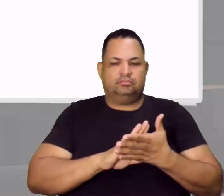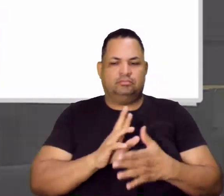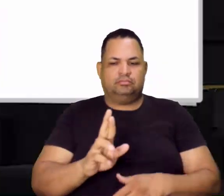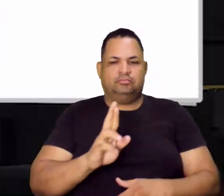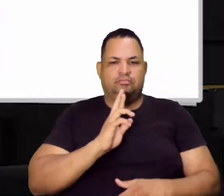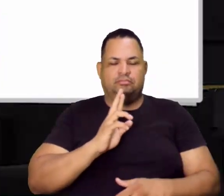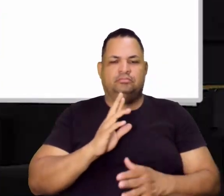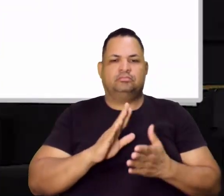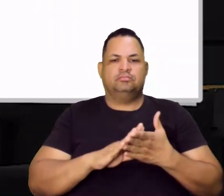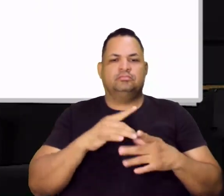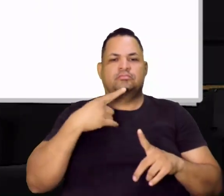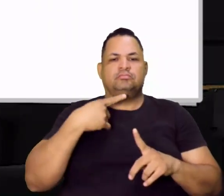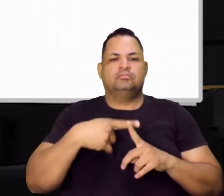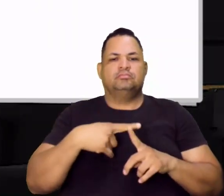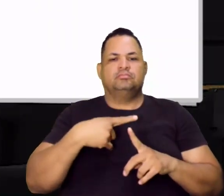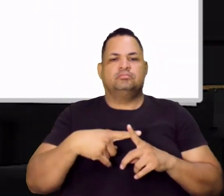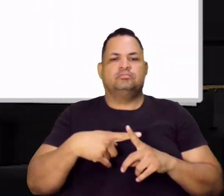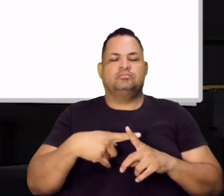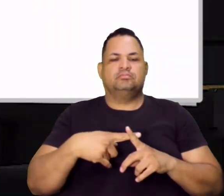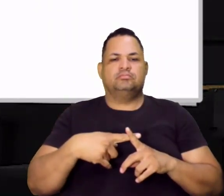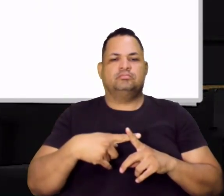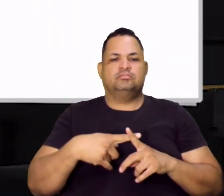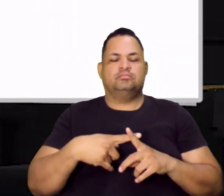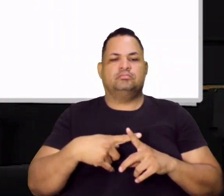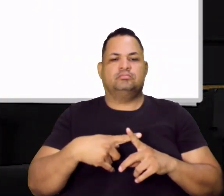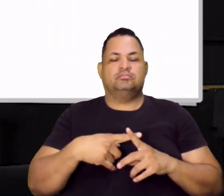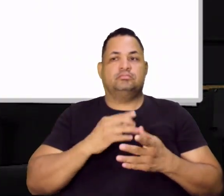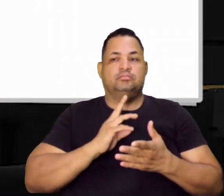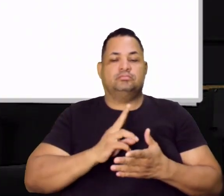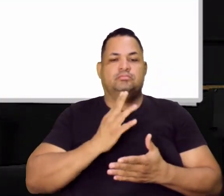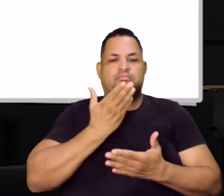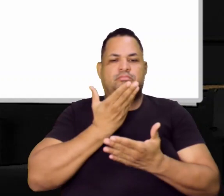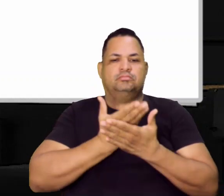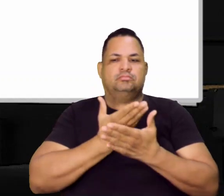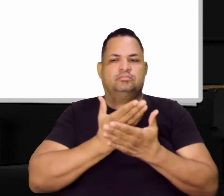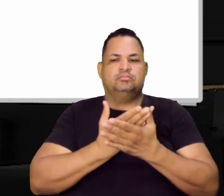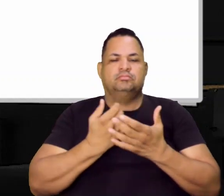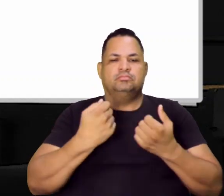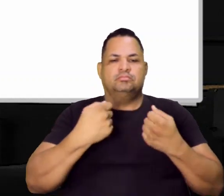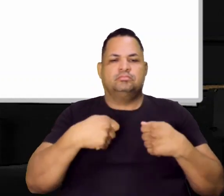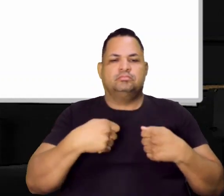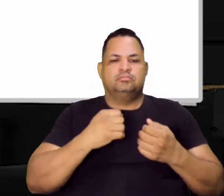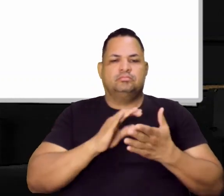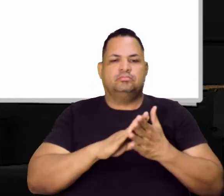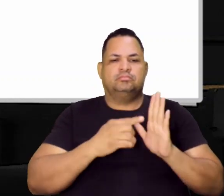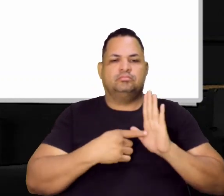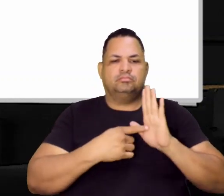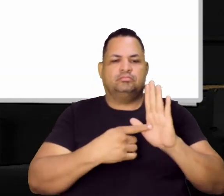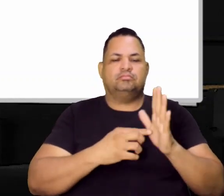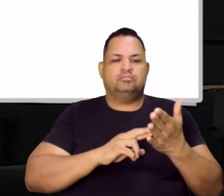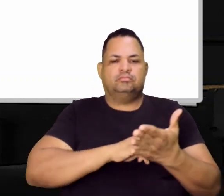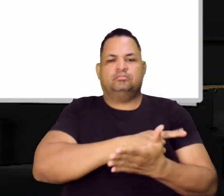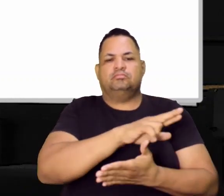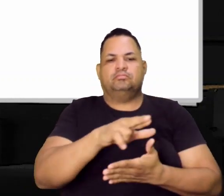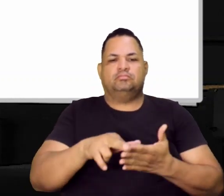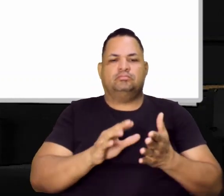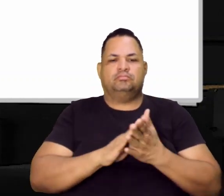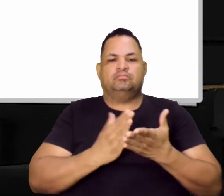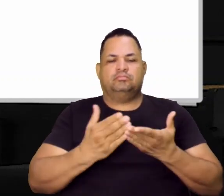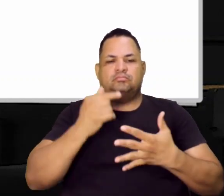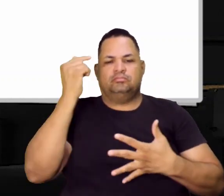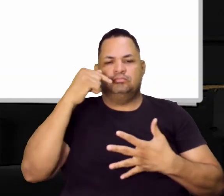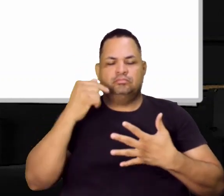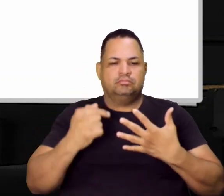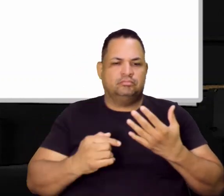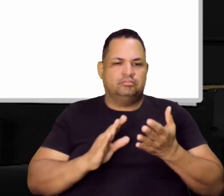questão, porque, né, durante as aulas foi possível destacar aí várias categorias,